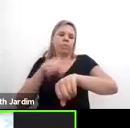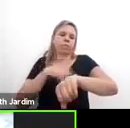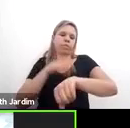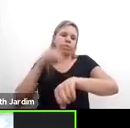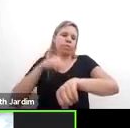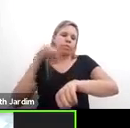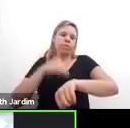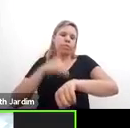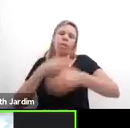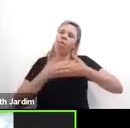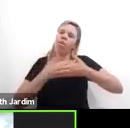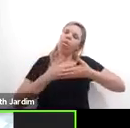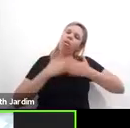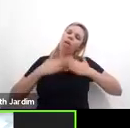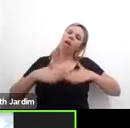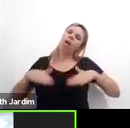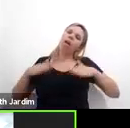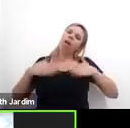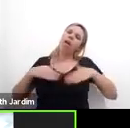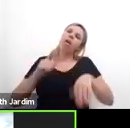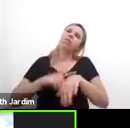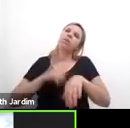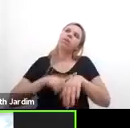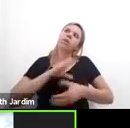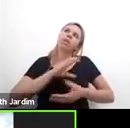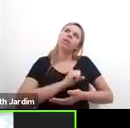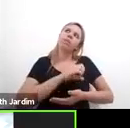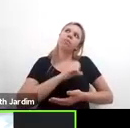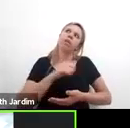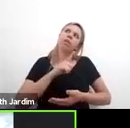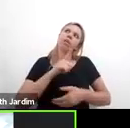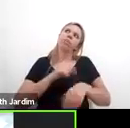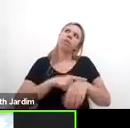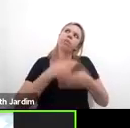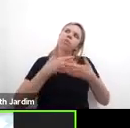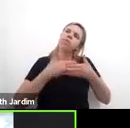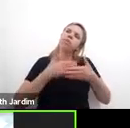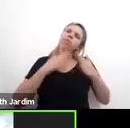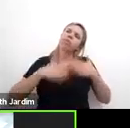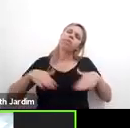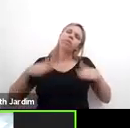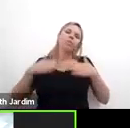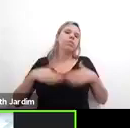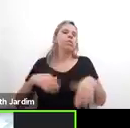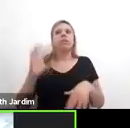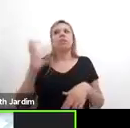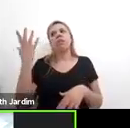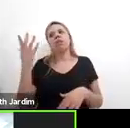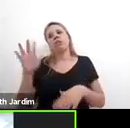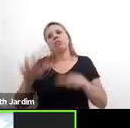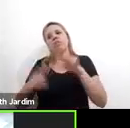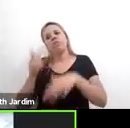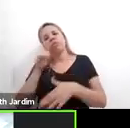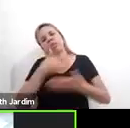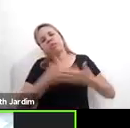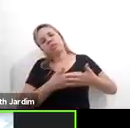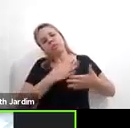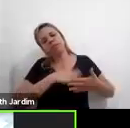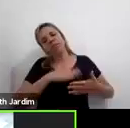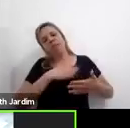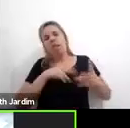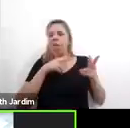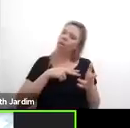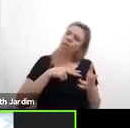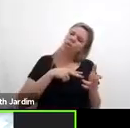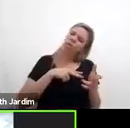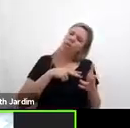ele descansar, o tempo de que ele mamava, o tempo que ele tinha que descansar, porque, de repente, parece que ele descansava, assim, dormia. E eu